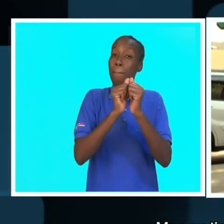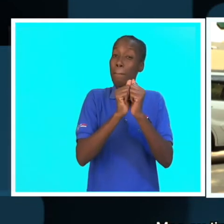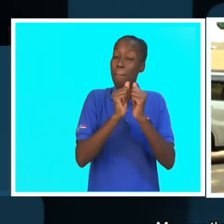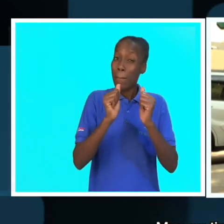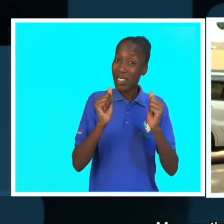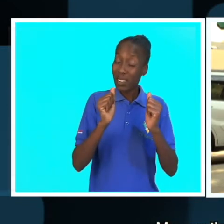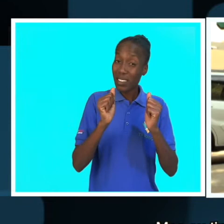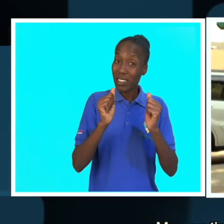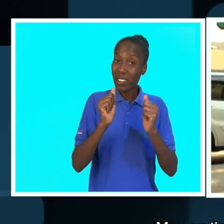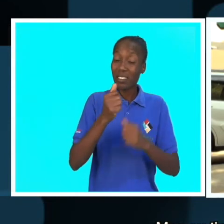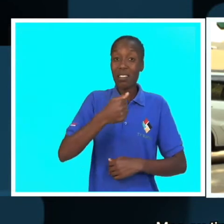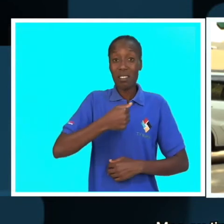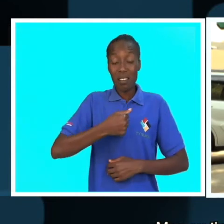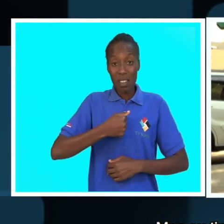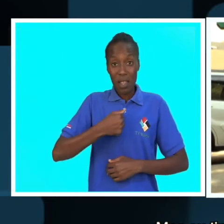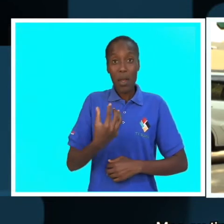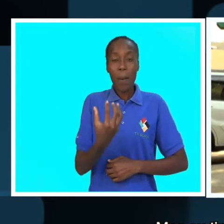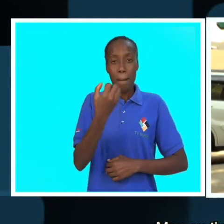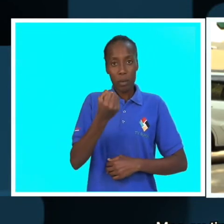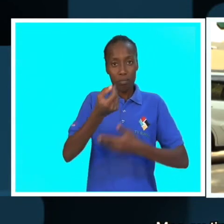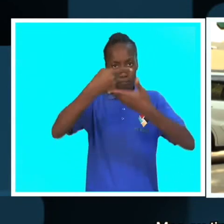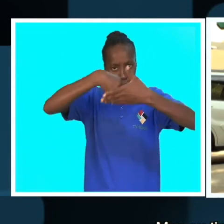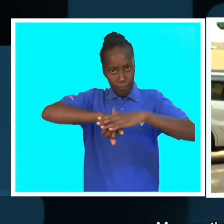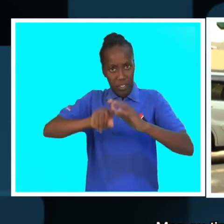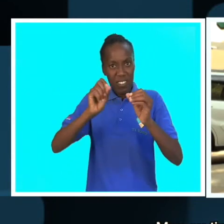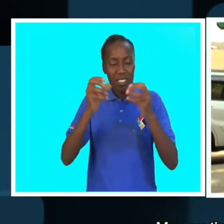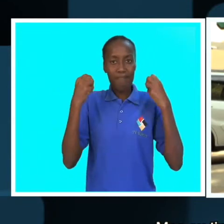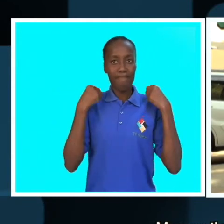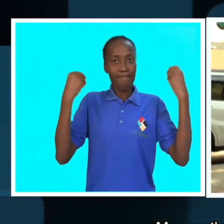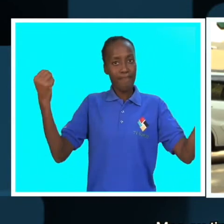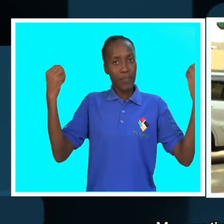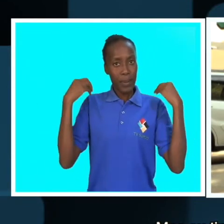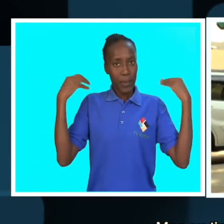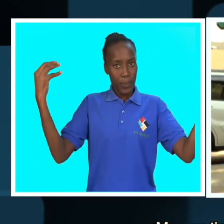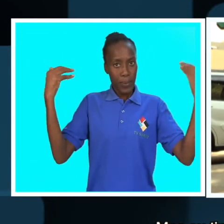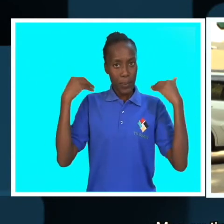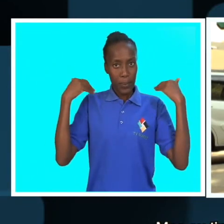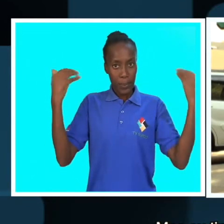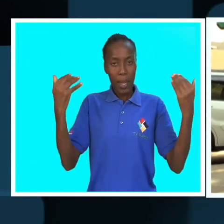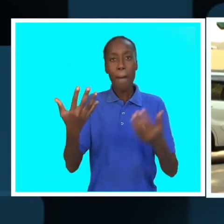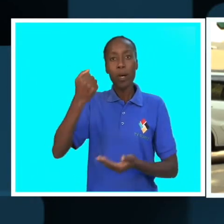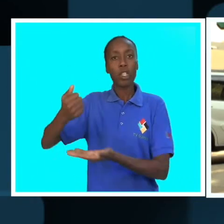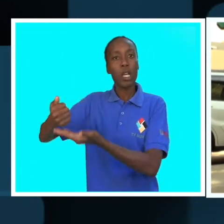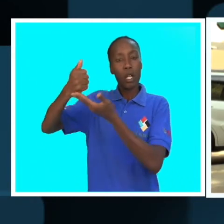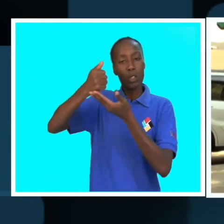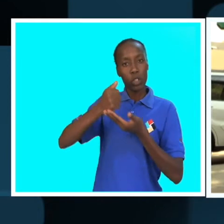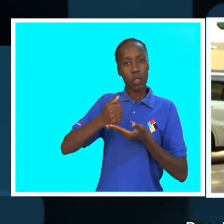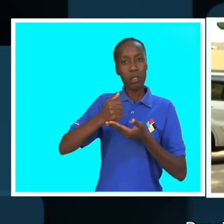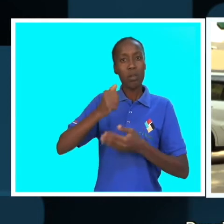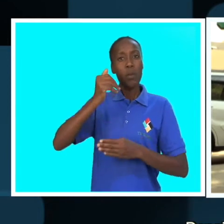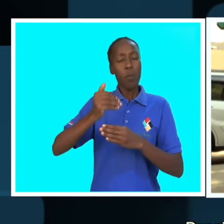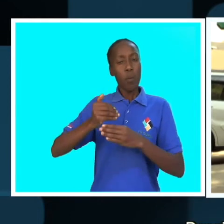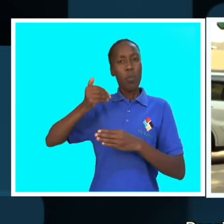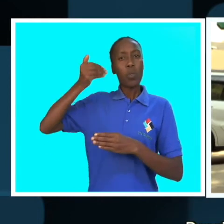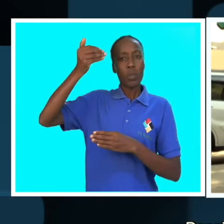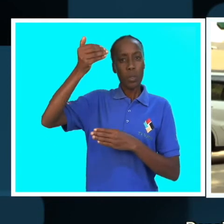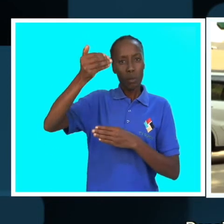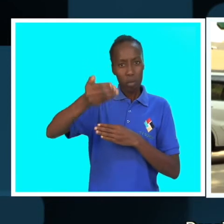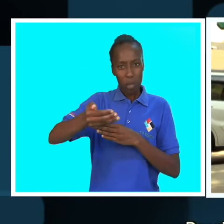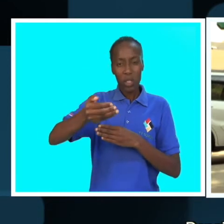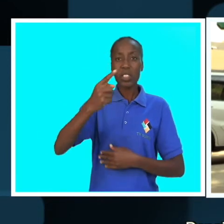Mas que eu tinha que fazer a fisioterapia. Isso é que pode me ajudar. Depois de ter